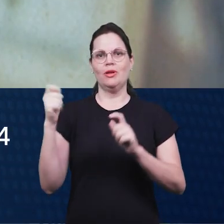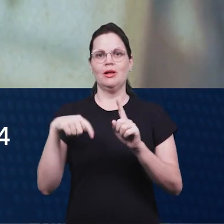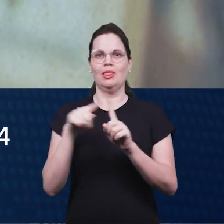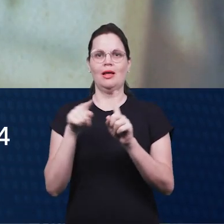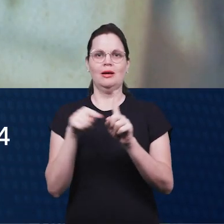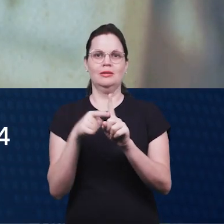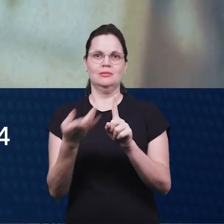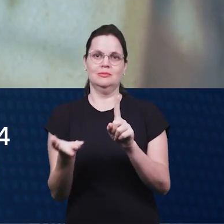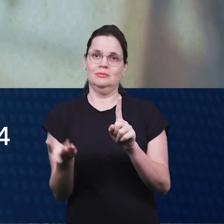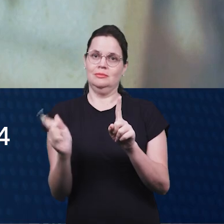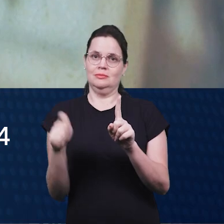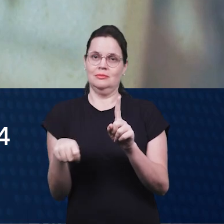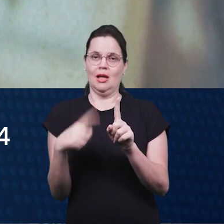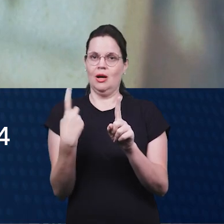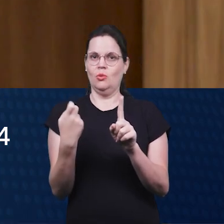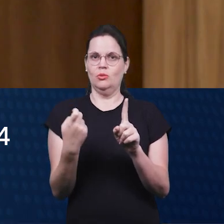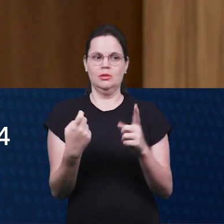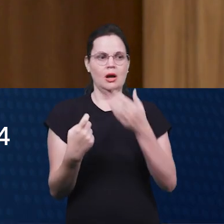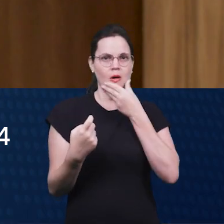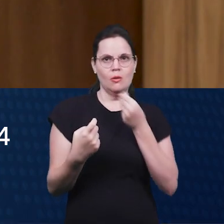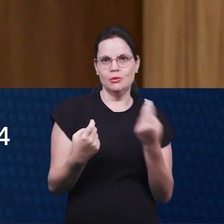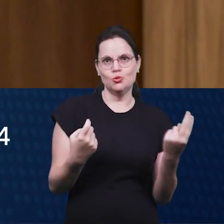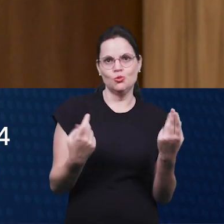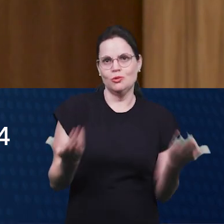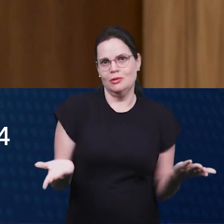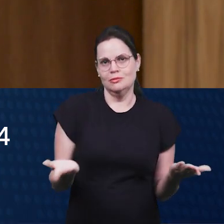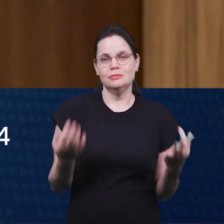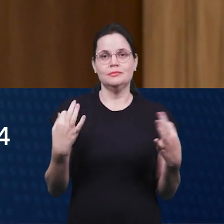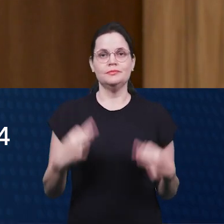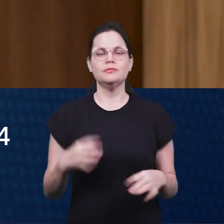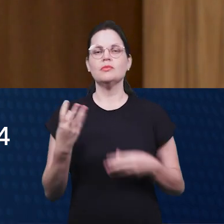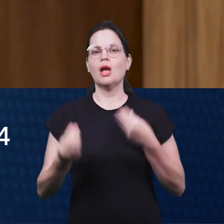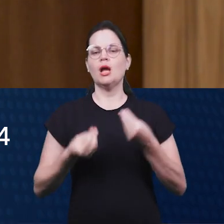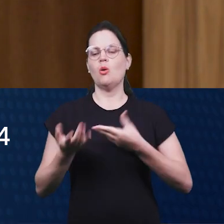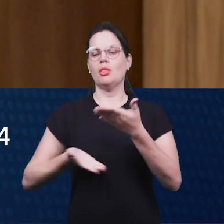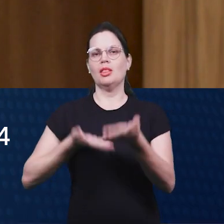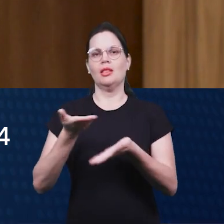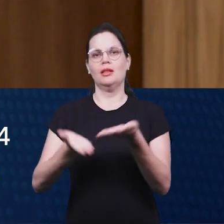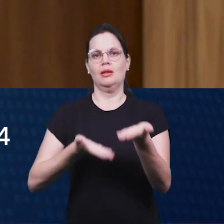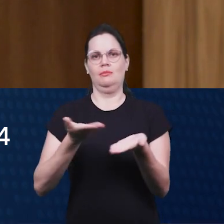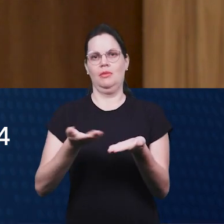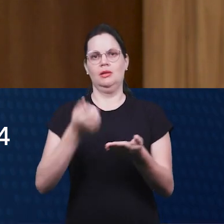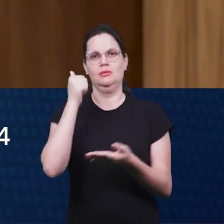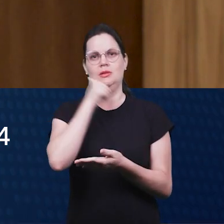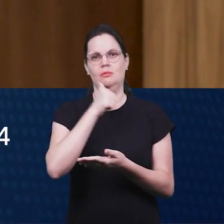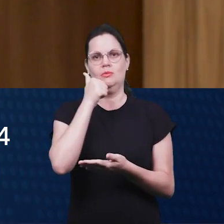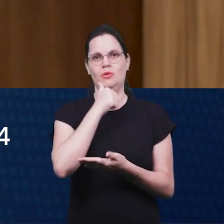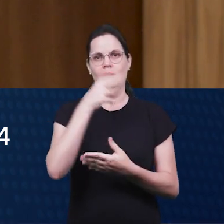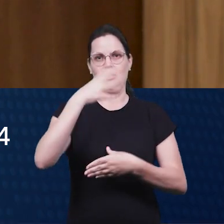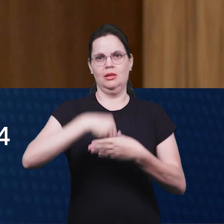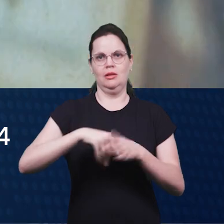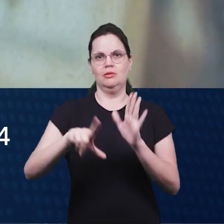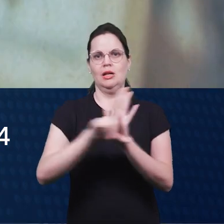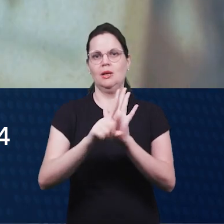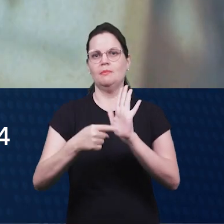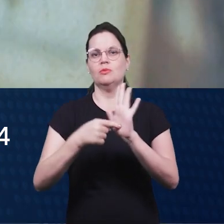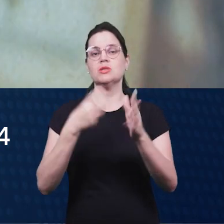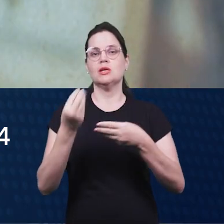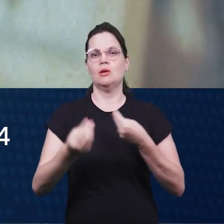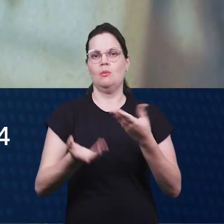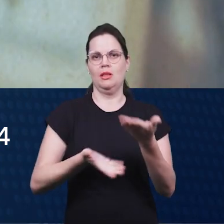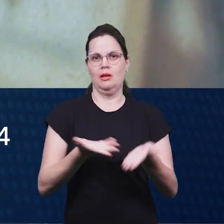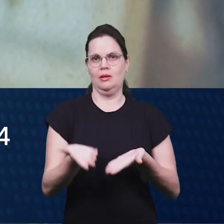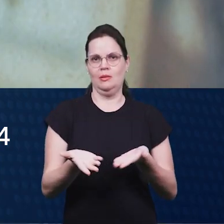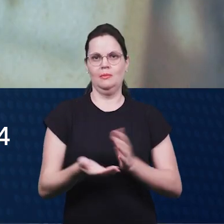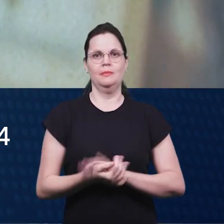têm a capacidade de gerar uma vida. Claro, perfeito. E qual que é o tratamento dado às mulheres na legislação trabalhista?